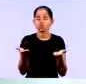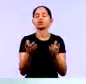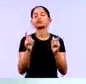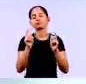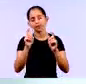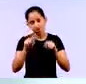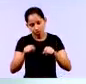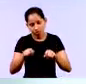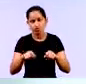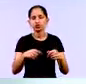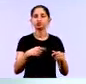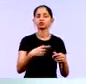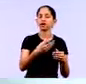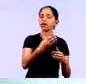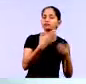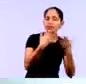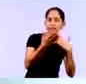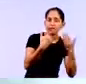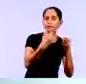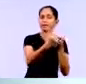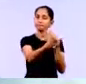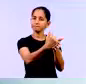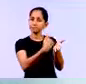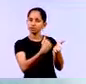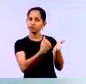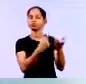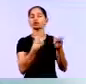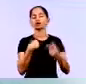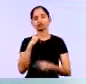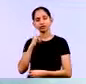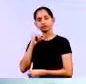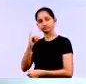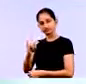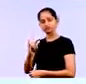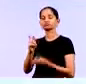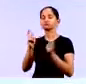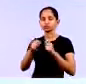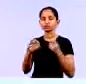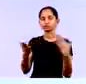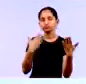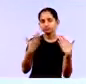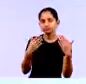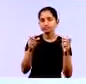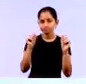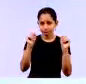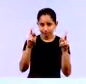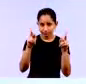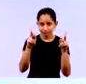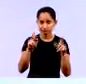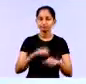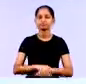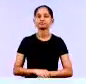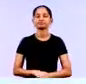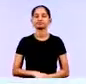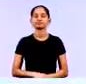mandar alguma informação para que nós possamos dialogar aqui com vocês, ok? Vamos lá.